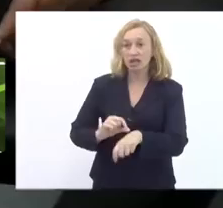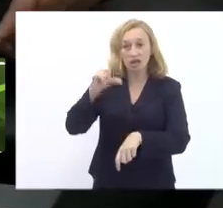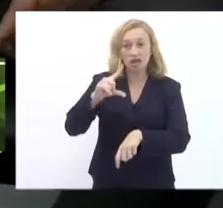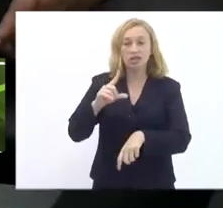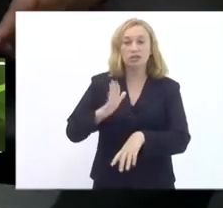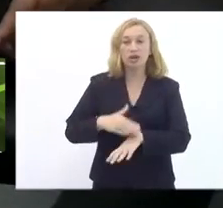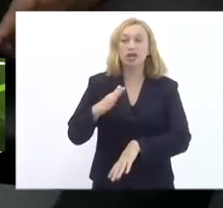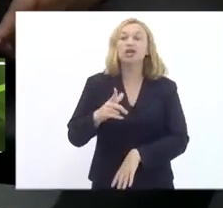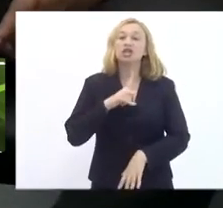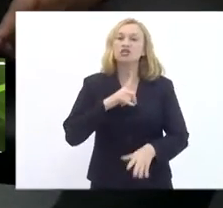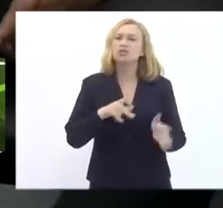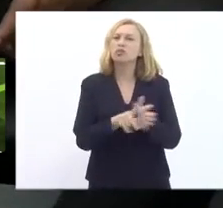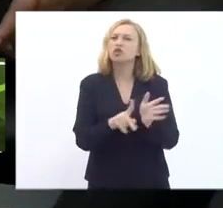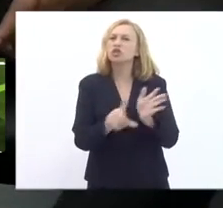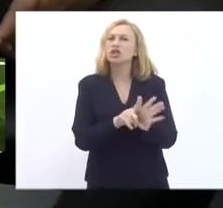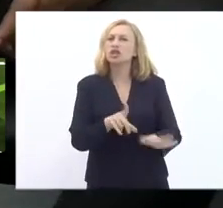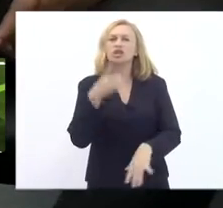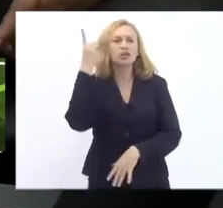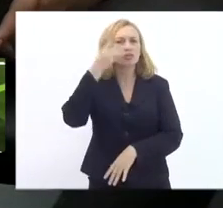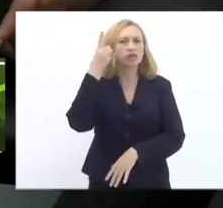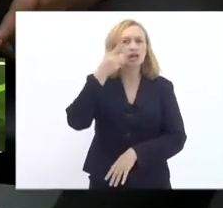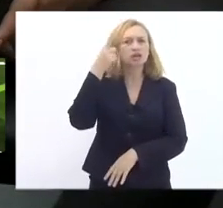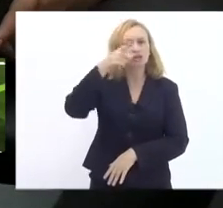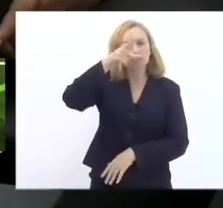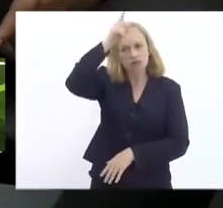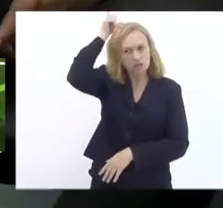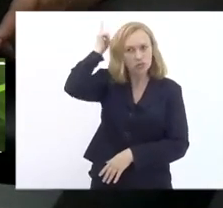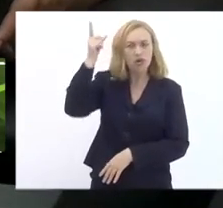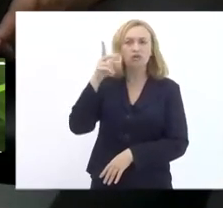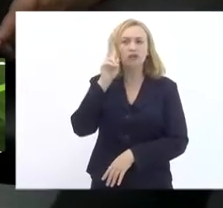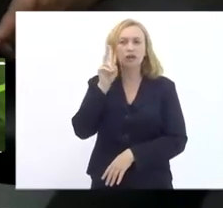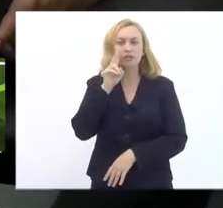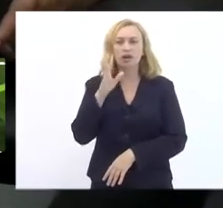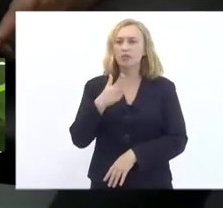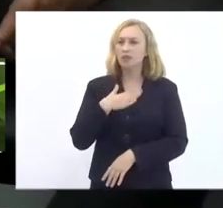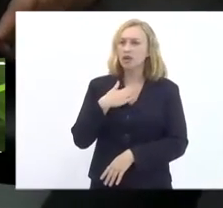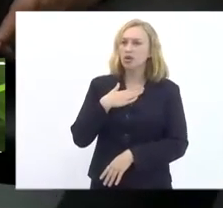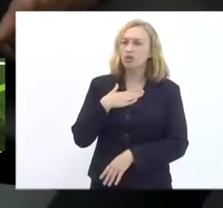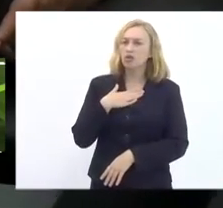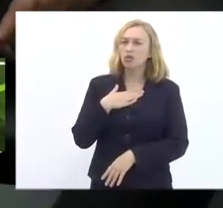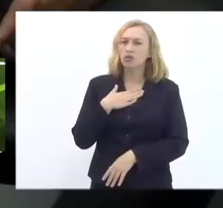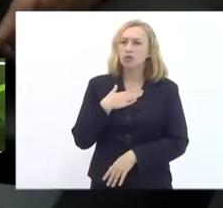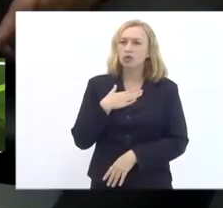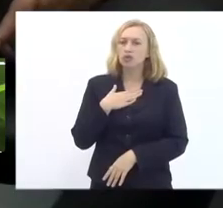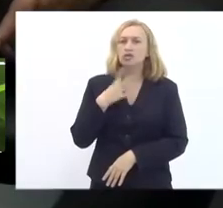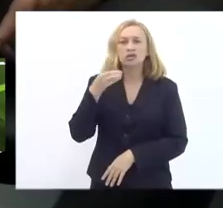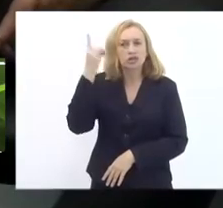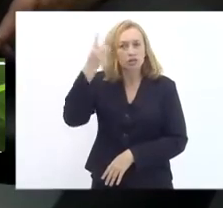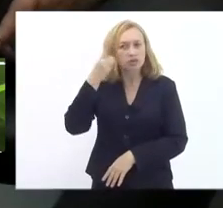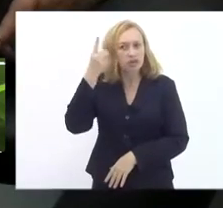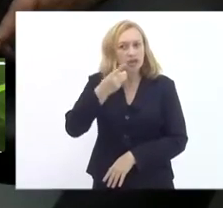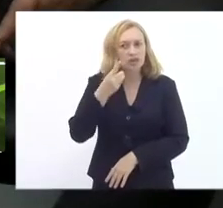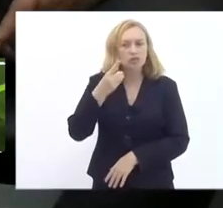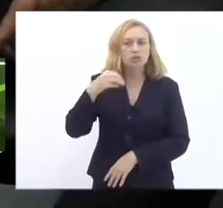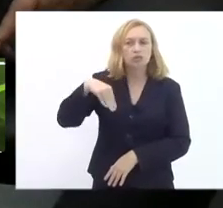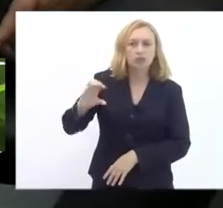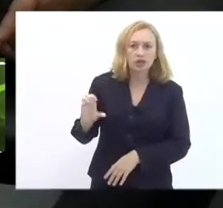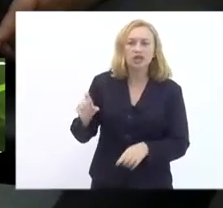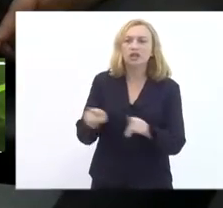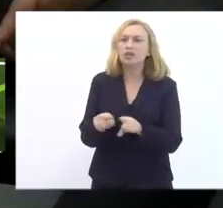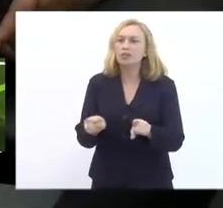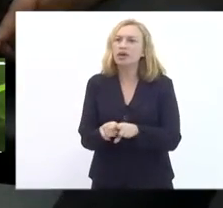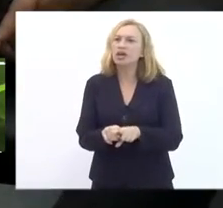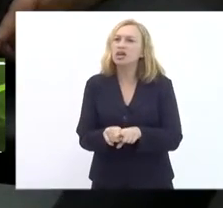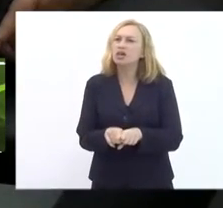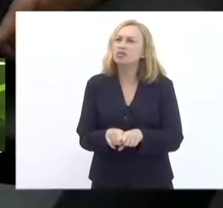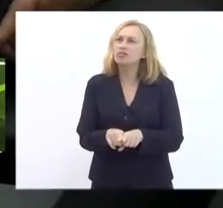um projeto de lei, deputado Gustavo vai lembrar disso, um projeto de lei de minha autoria que o governo e do deputado Carlos Mink também,